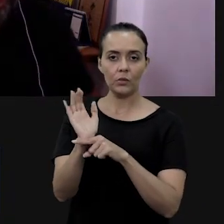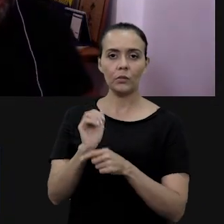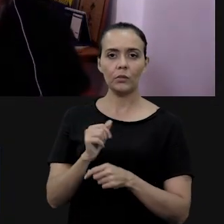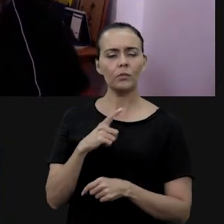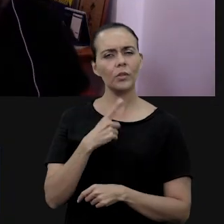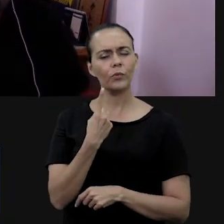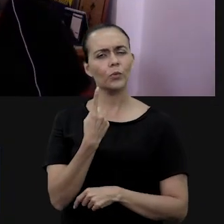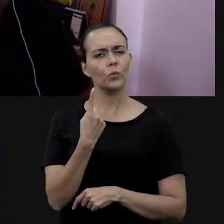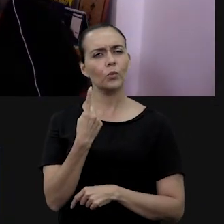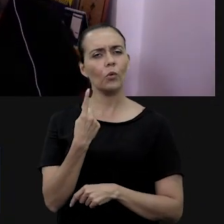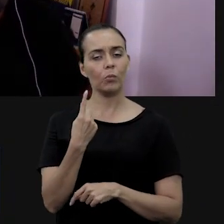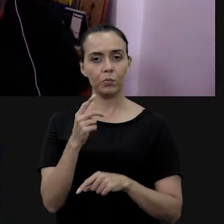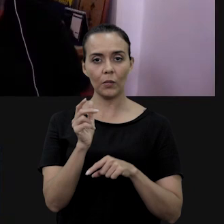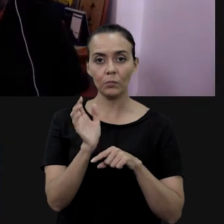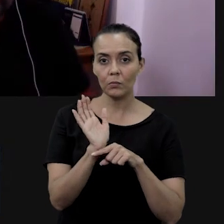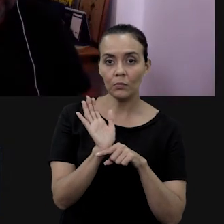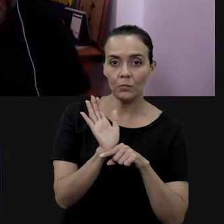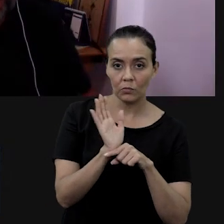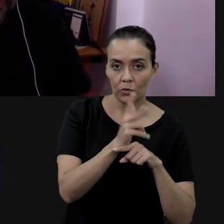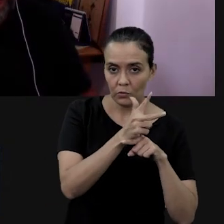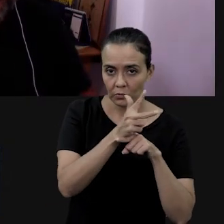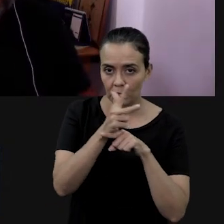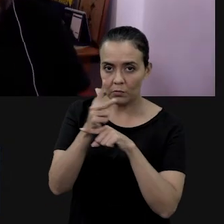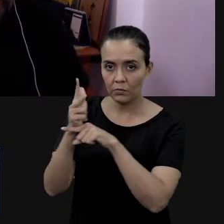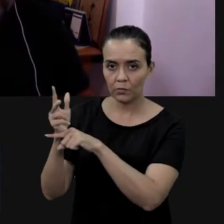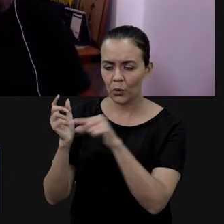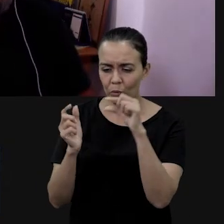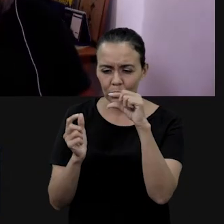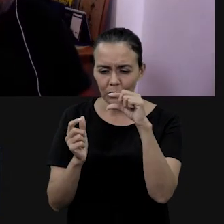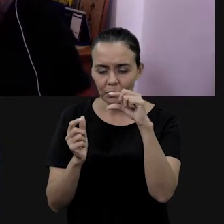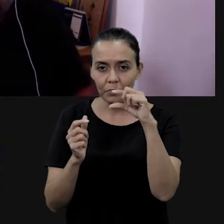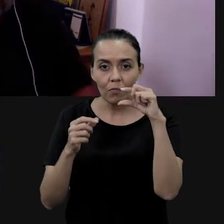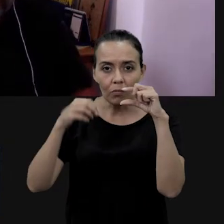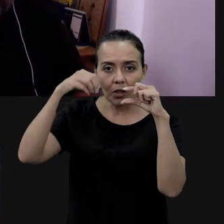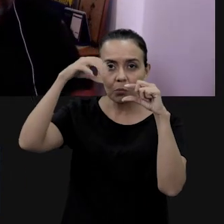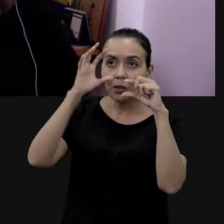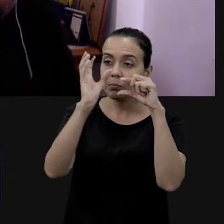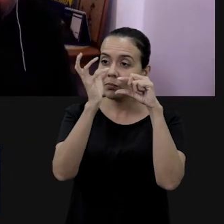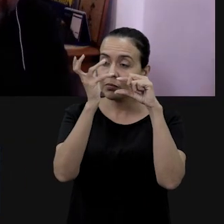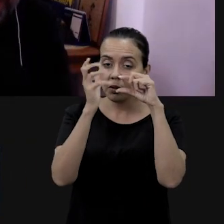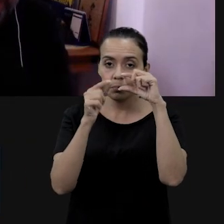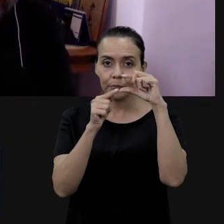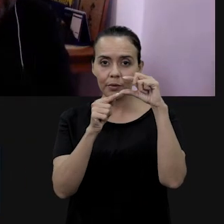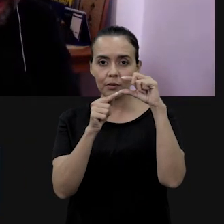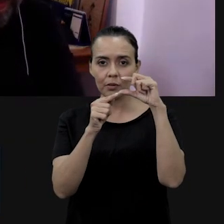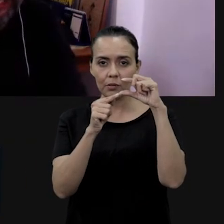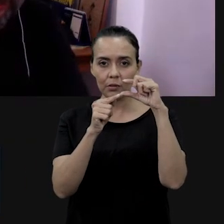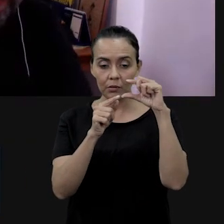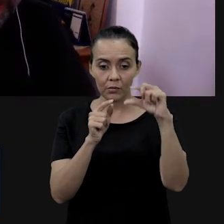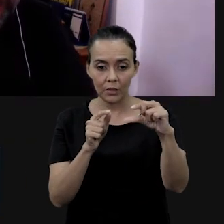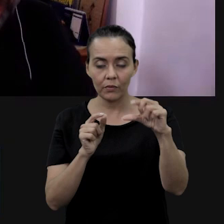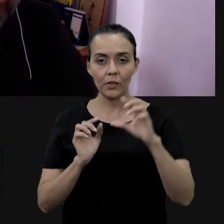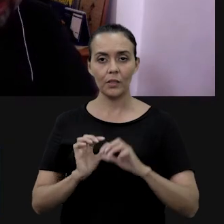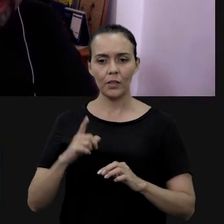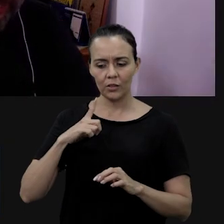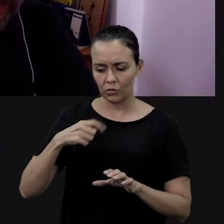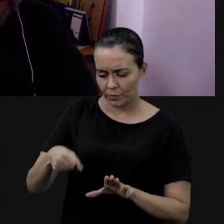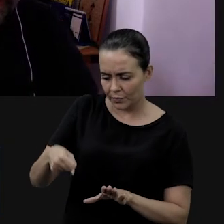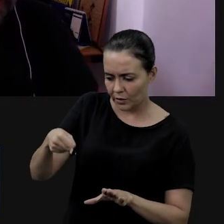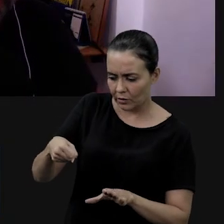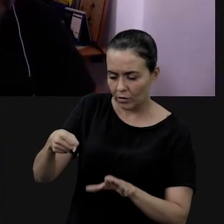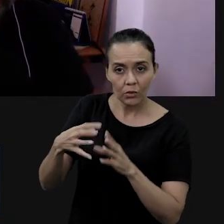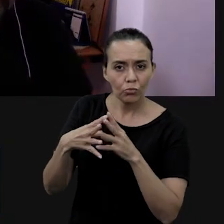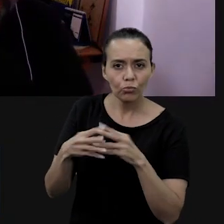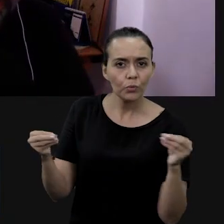filme, todos são importantes. Uma produção que eu fiz uma vez sumiu ali uma lâmpadazinha que era cenográfica, ela estava no